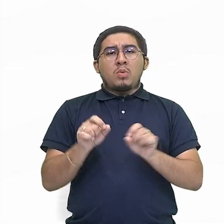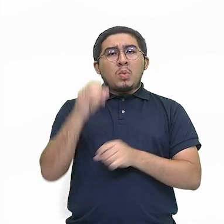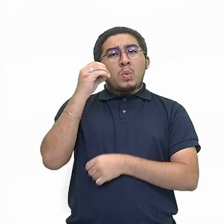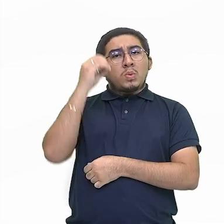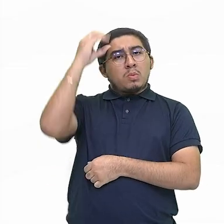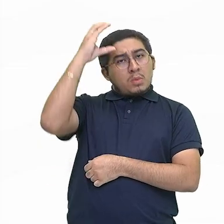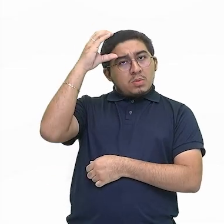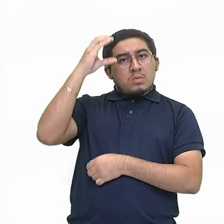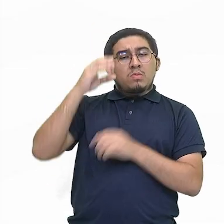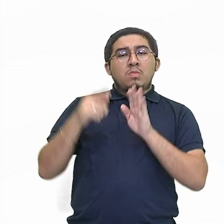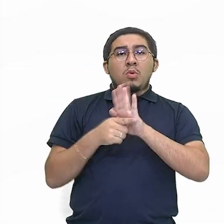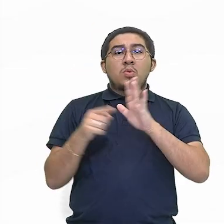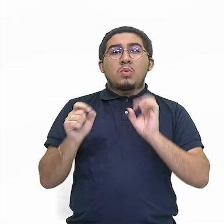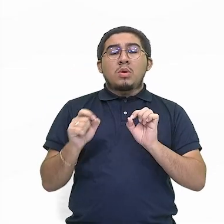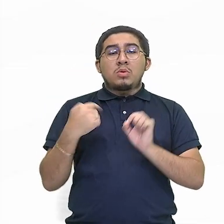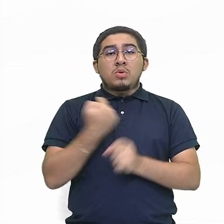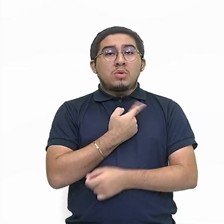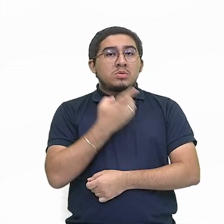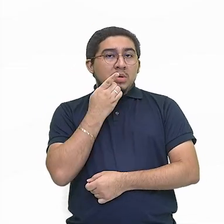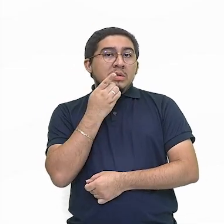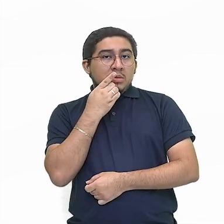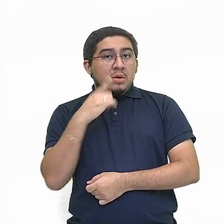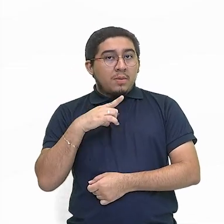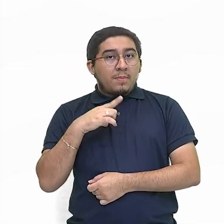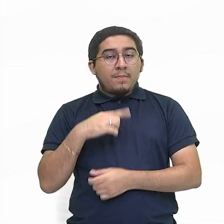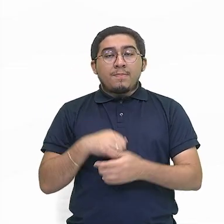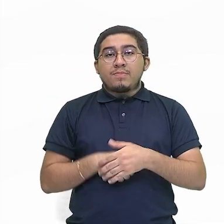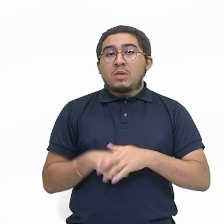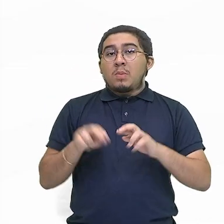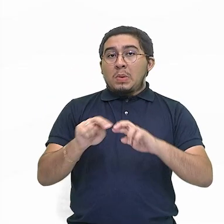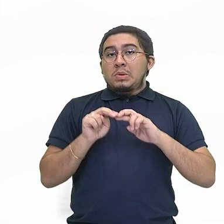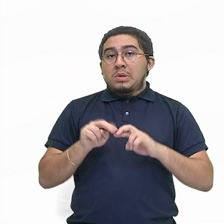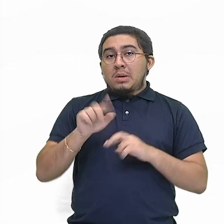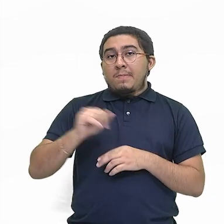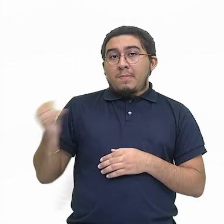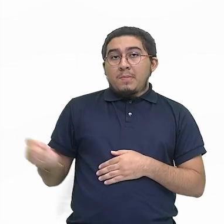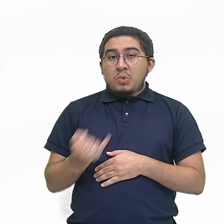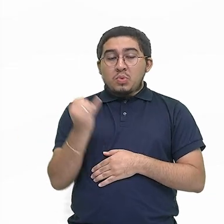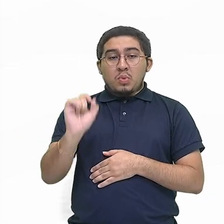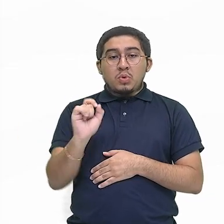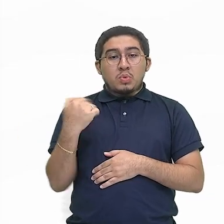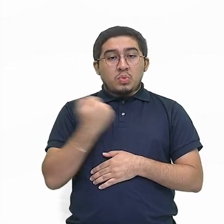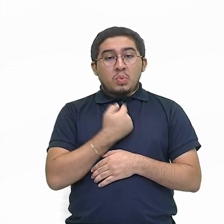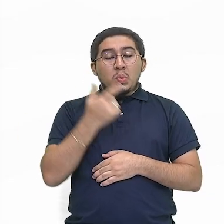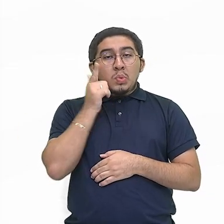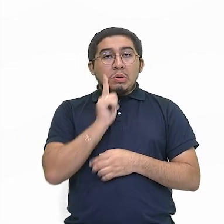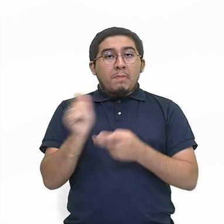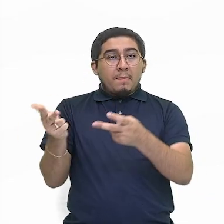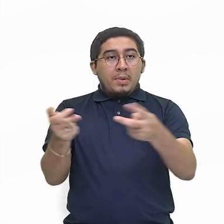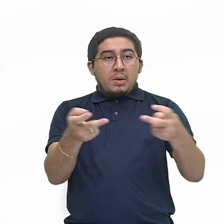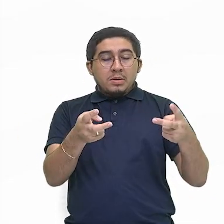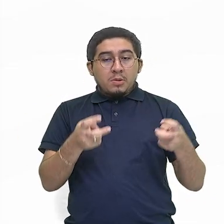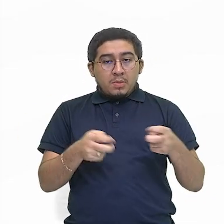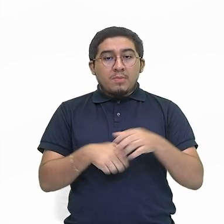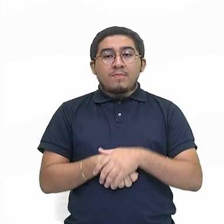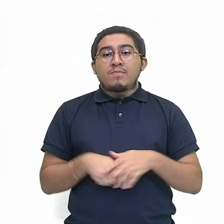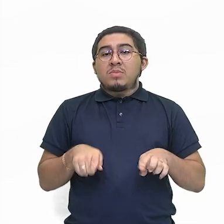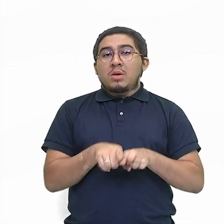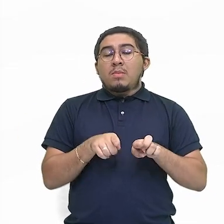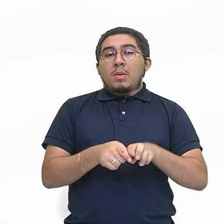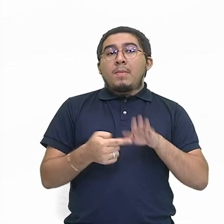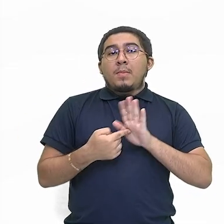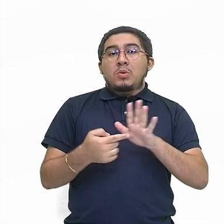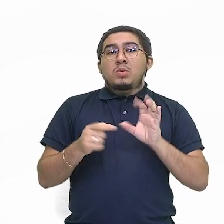elas estão aí no nosso dia a dia. Por isso que é importante que as percebamos. Elas também refletem